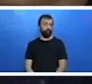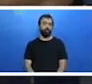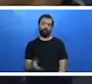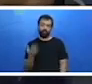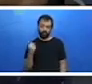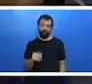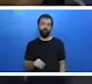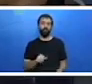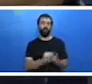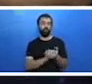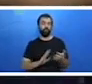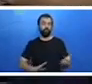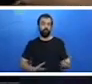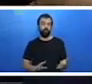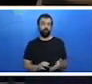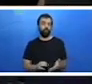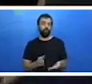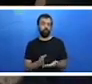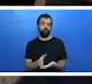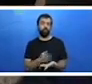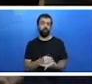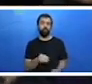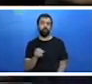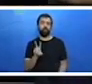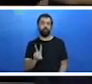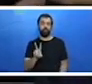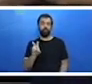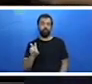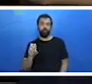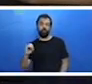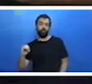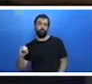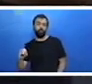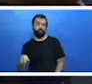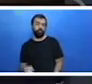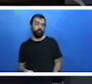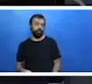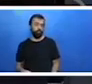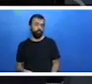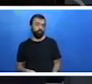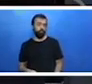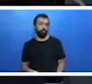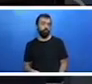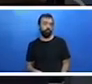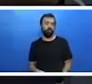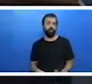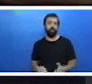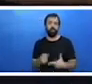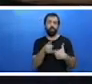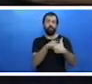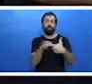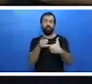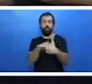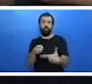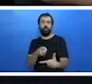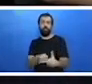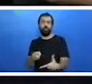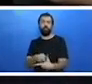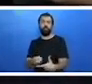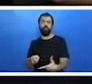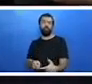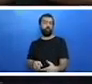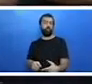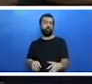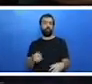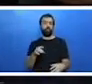Vamos lá para essa atividade na página 250. Nós vamos fazer a divisão e nós vamos usar a